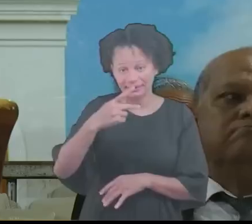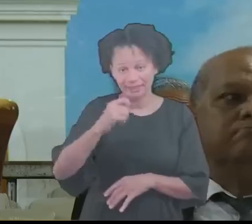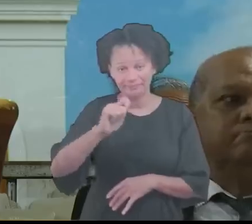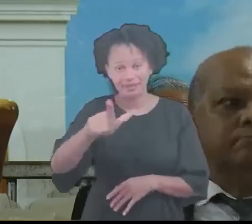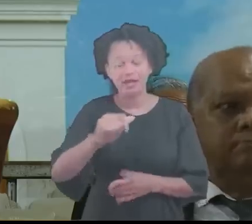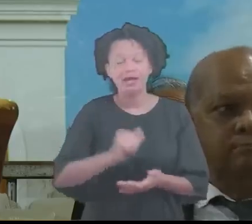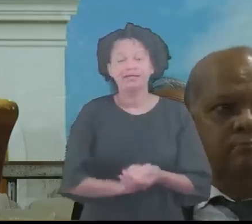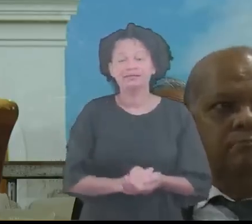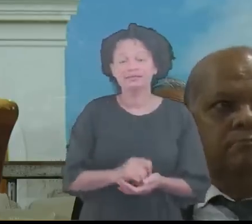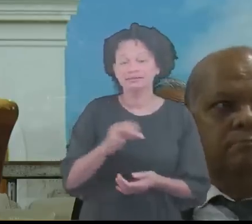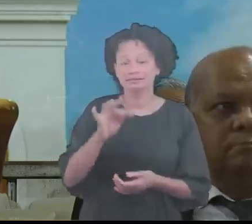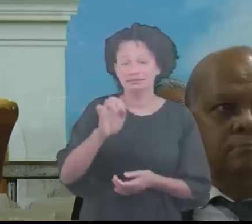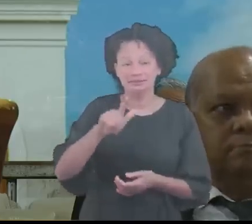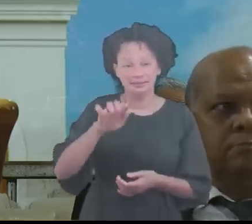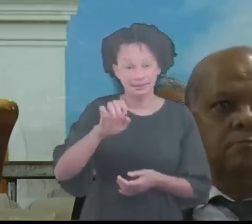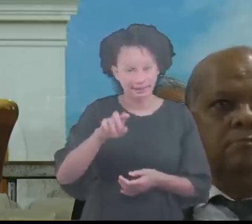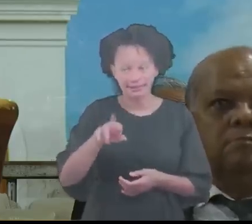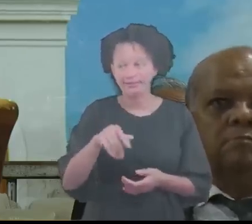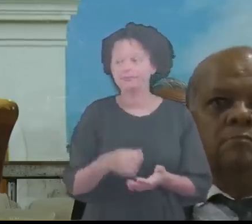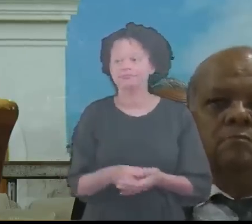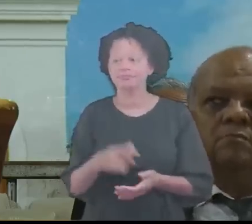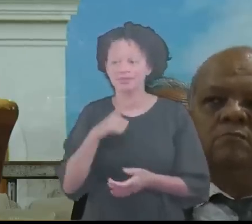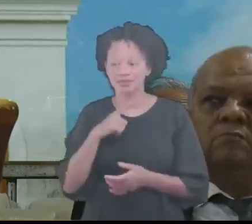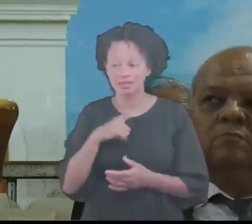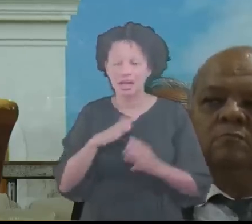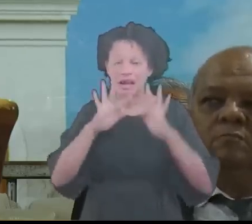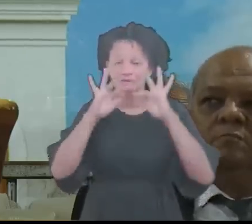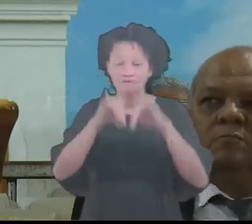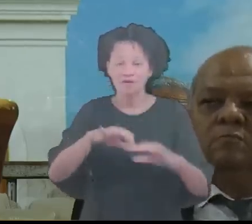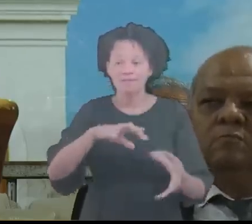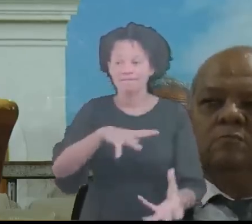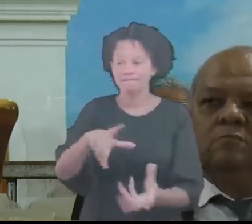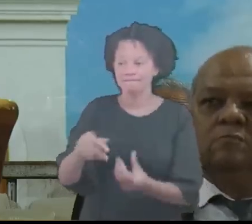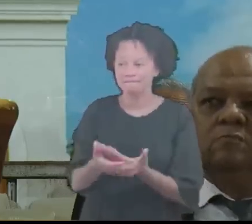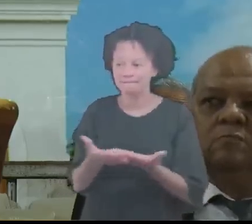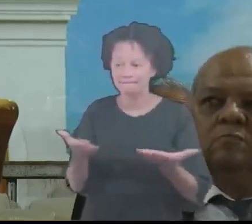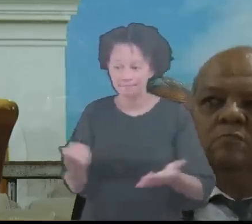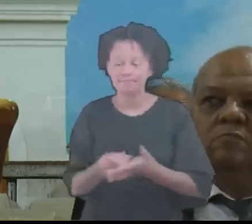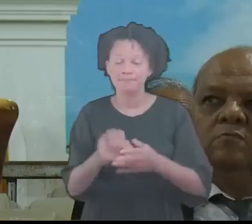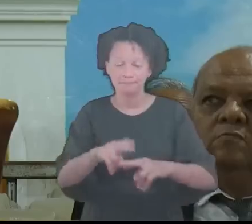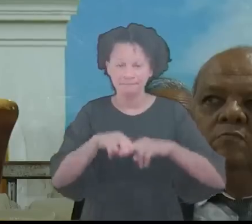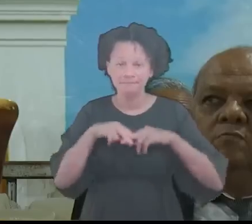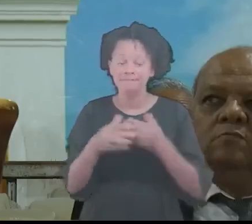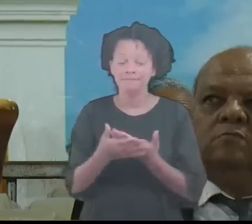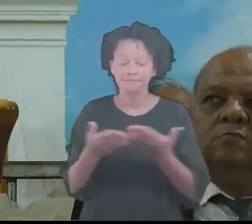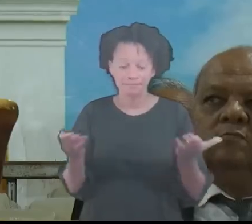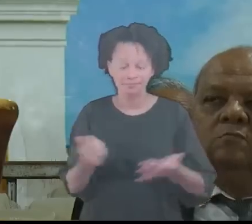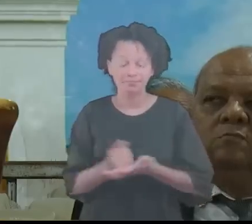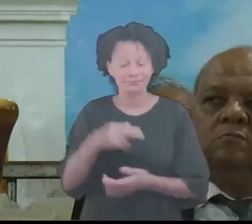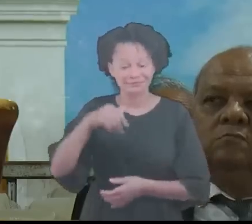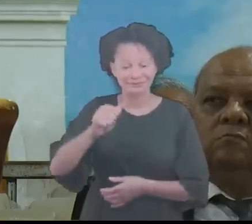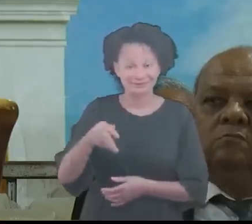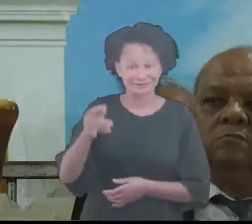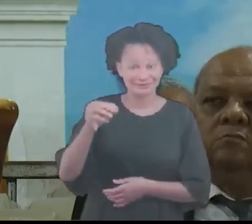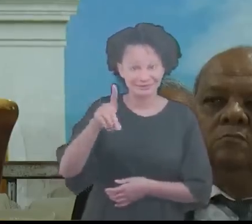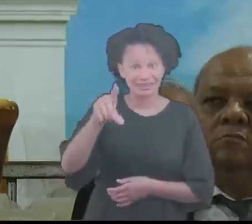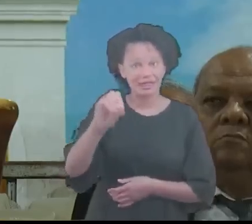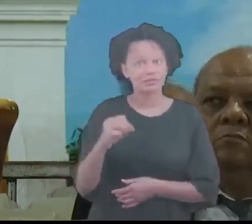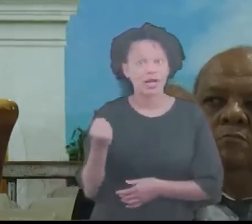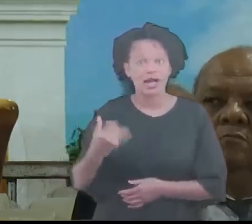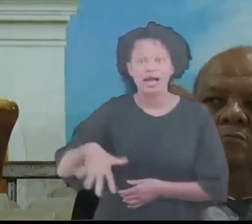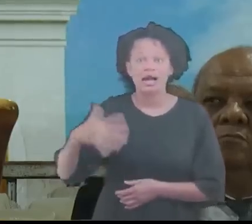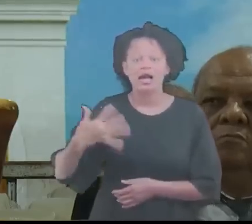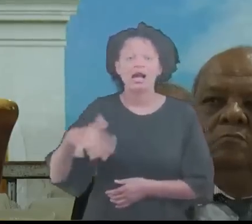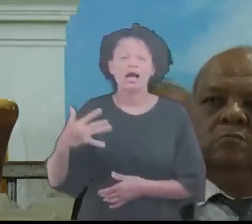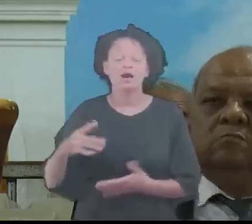Tibete. Glória a Deus, irmão, lá no fim do mundo. Por isso que o nardo era caro. E essa profecia